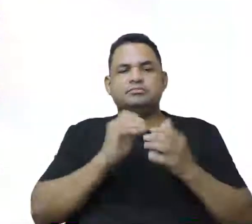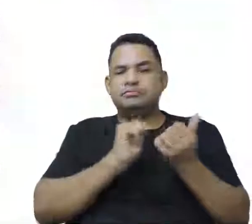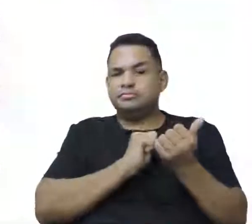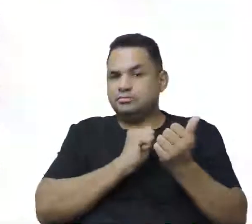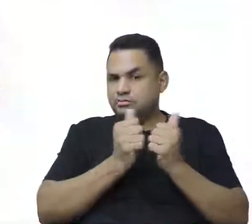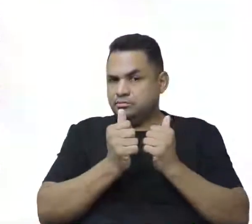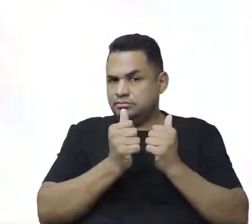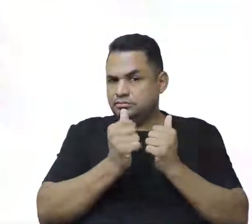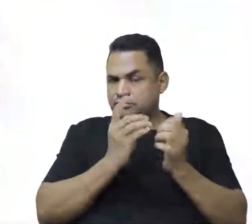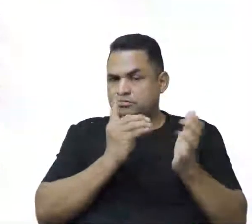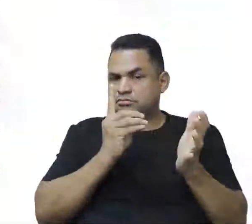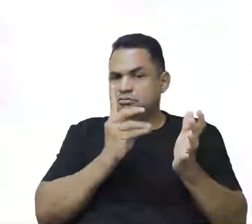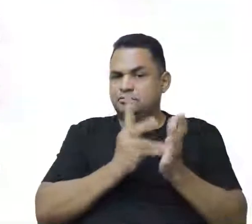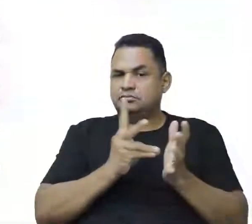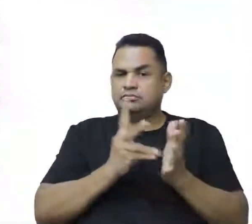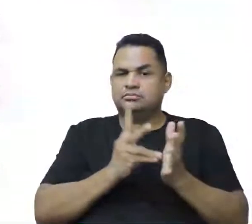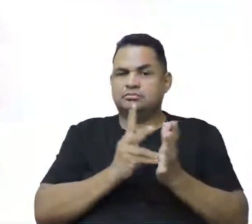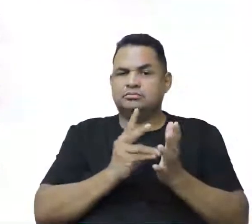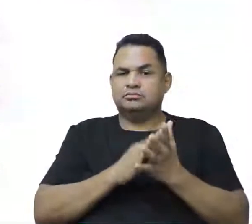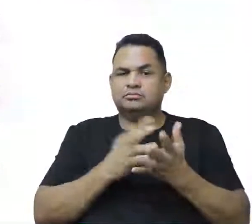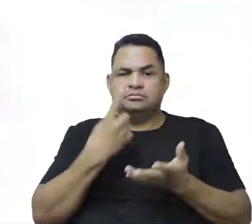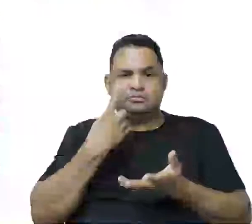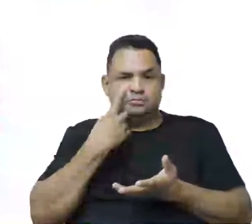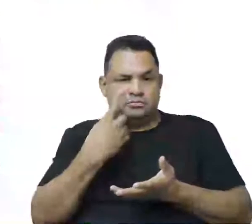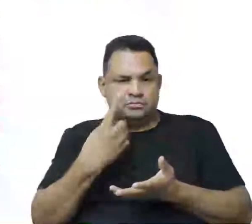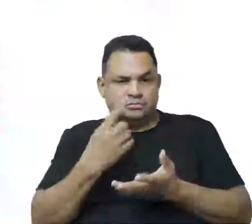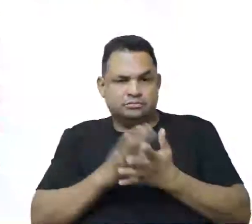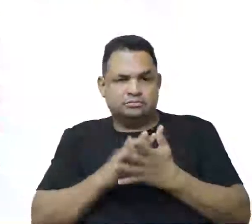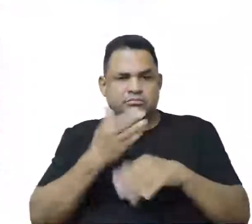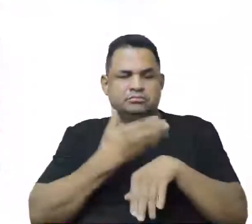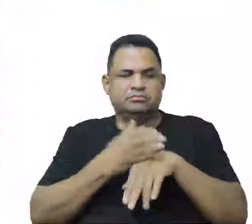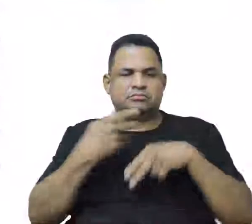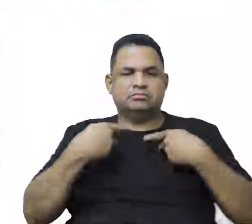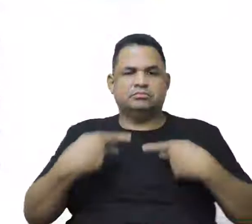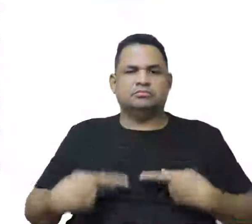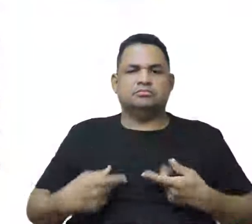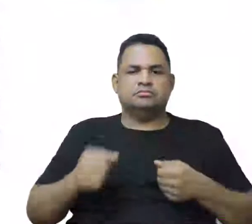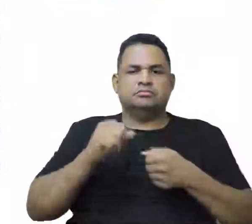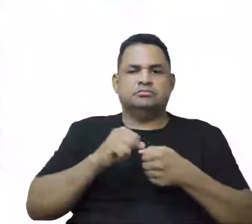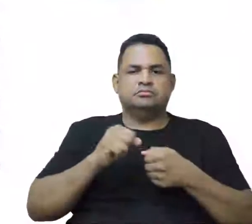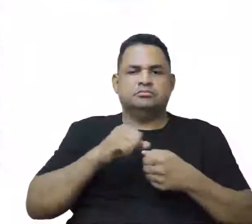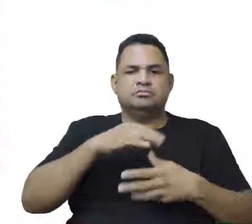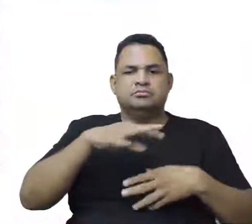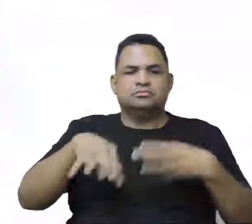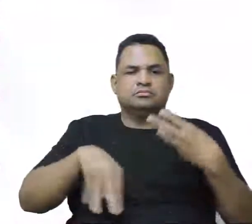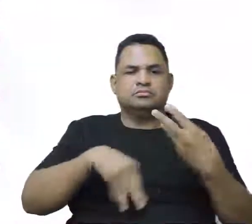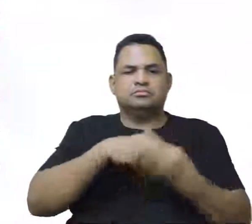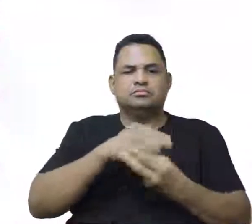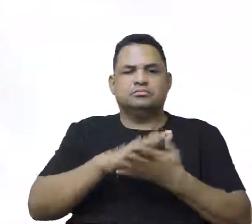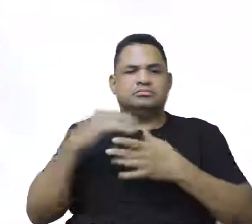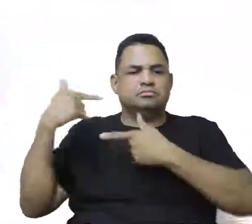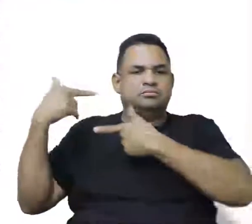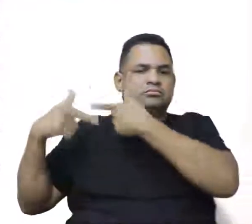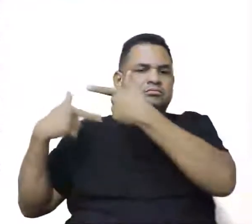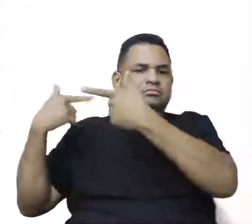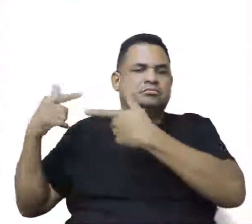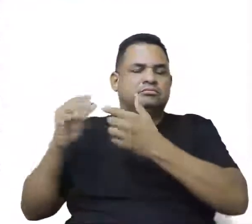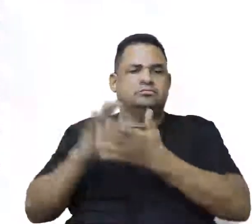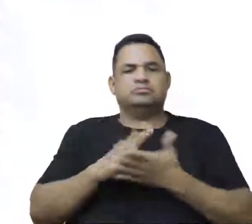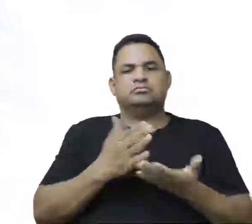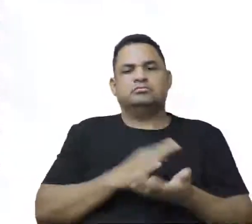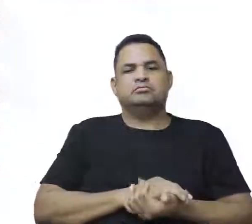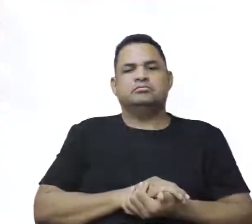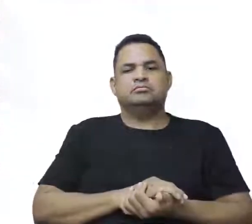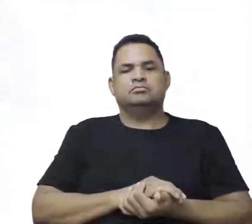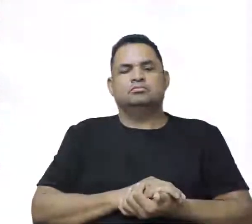povos indígenas, observa-se que práticas corporais realizadas envolvem elementos